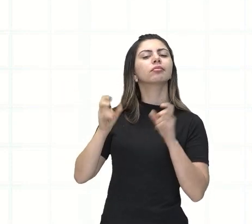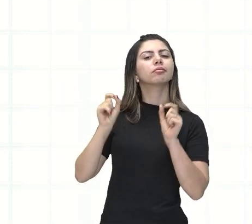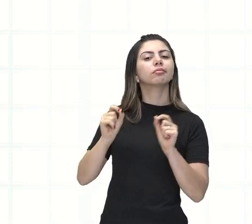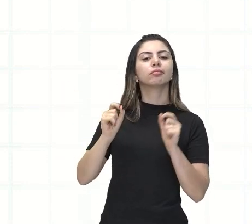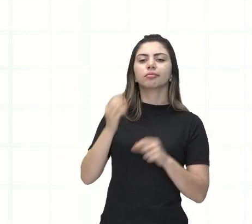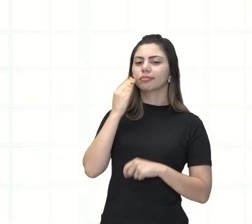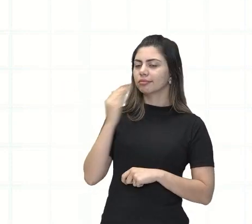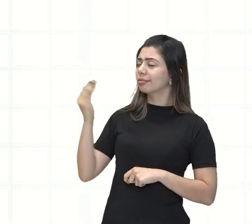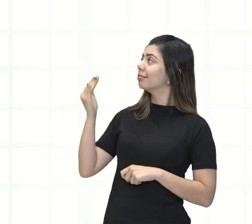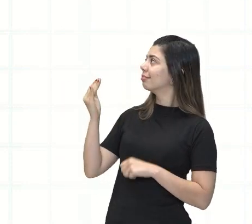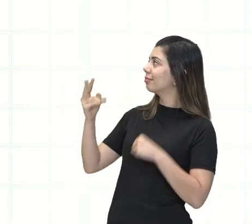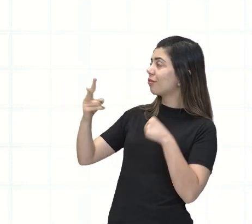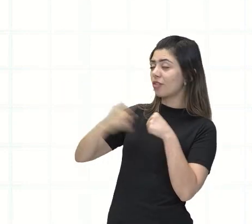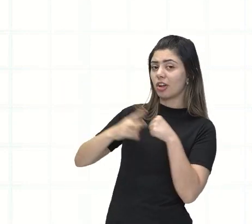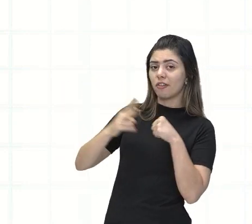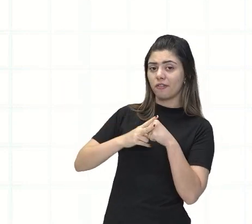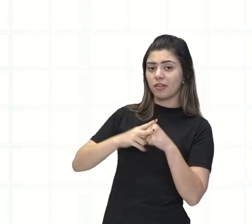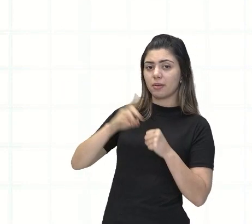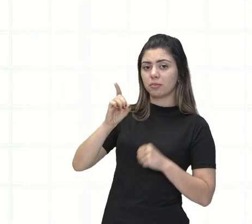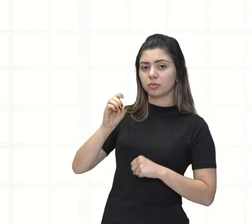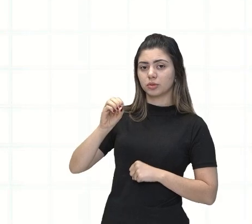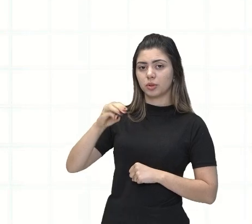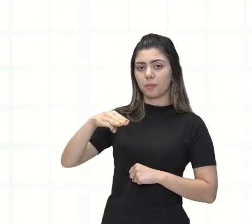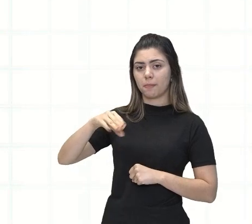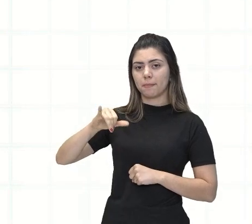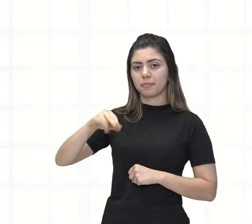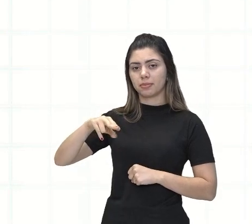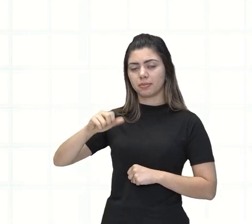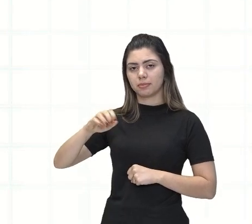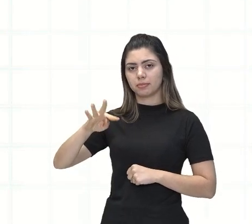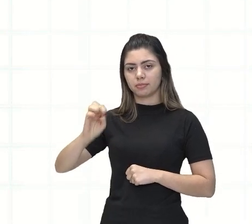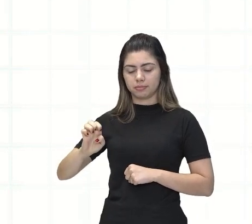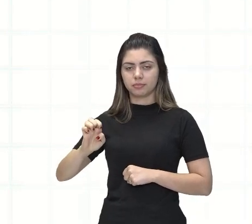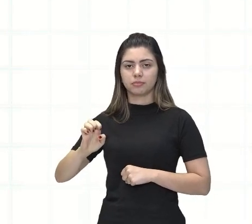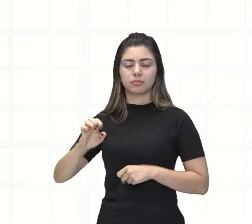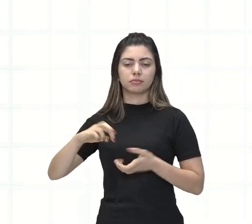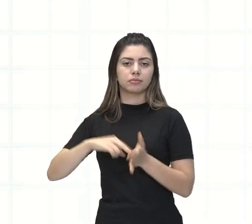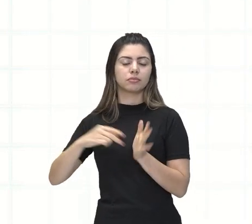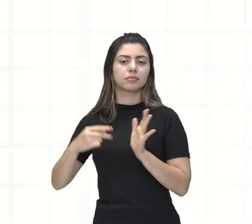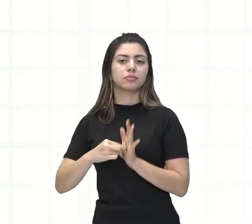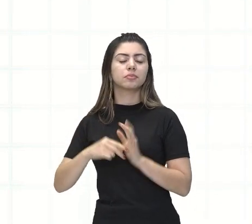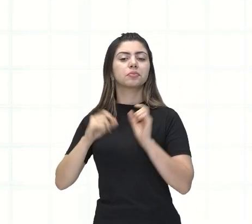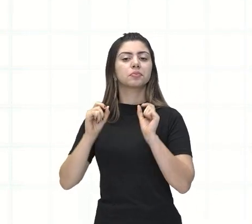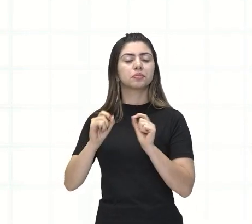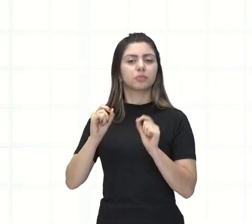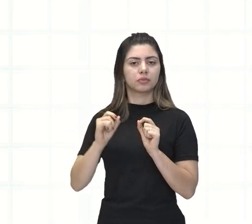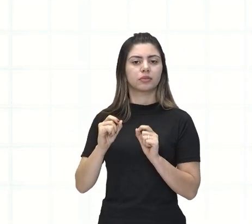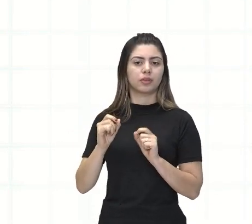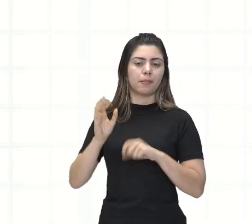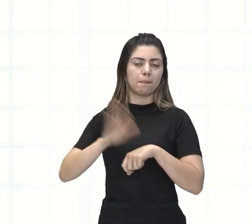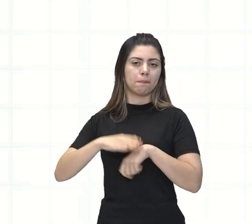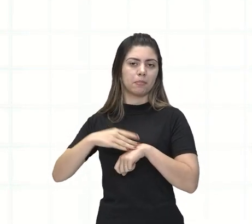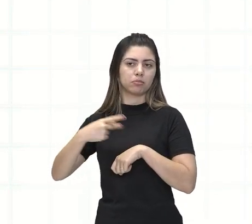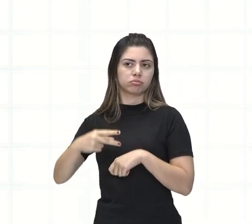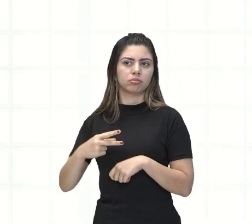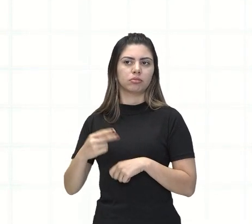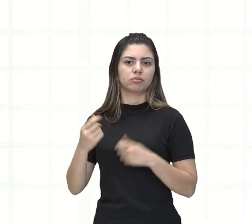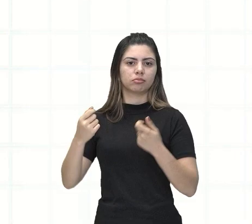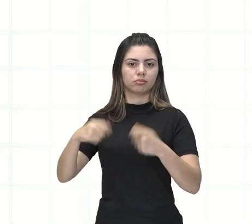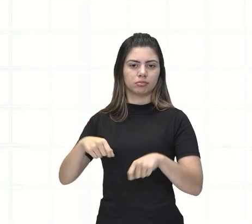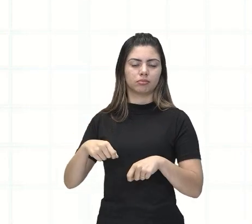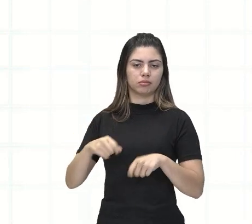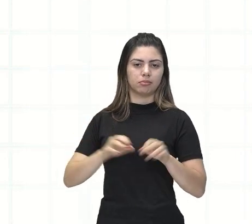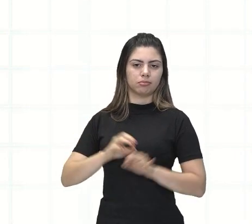esse verbo sozinho quer dizer dominar. Mas, se eu coloco o will antes